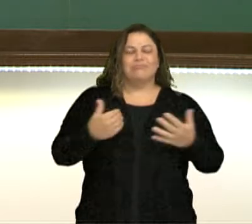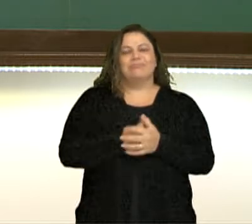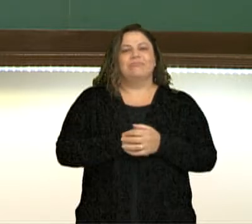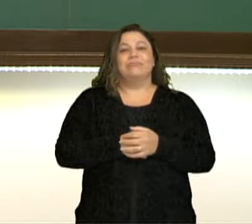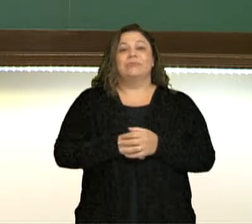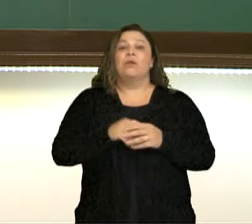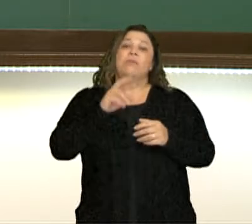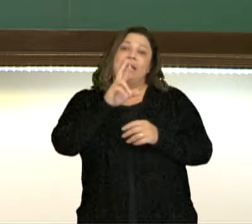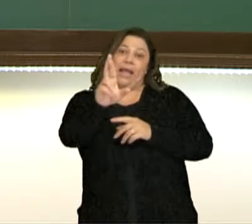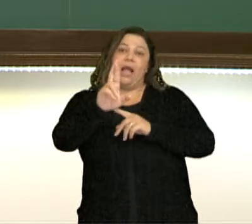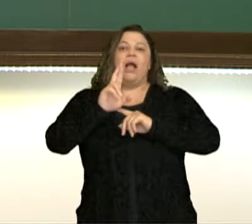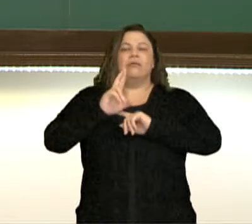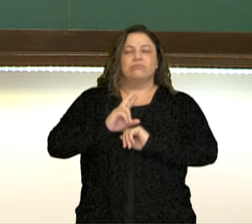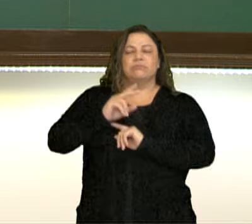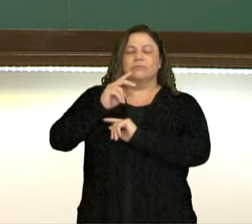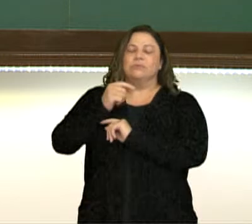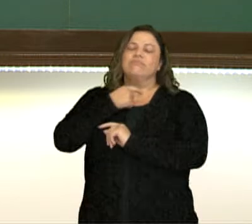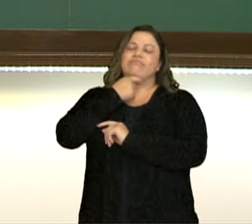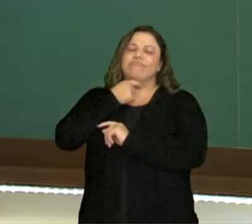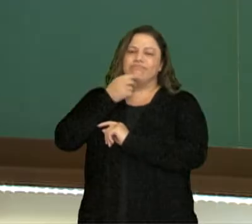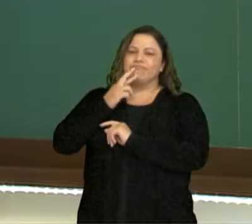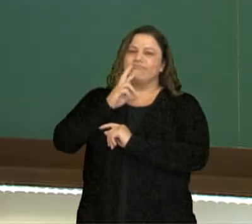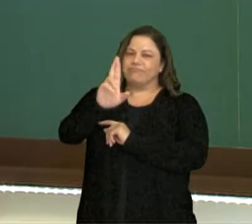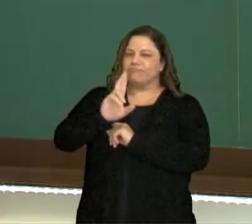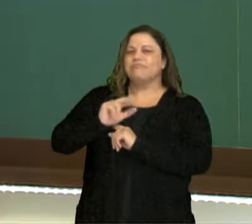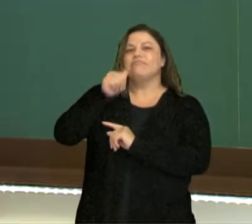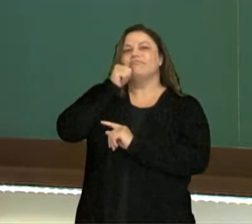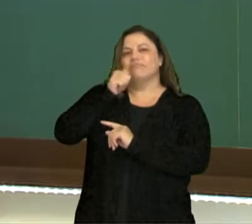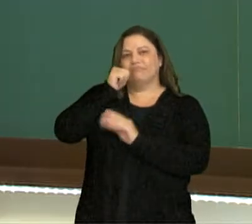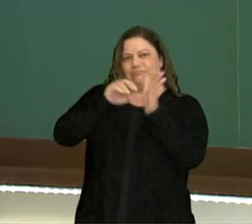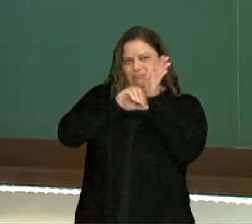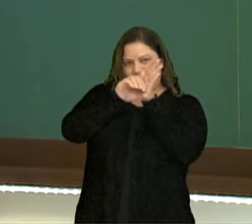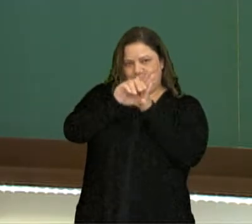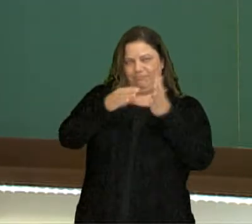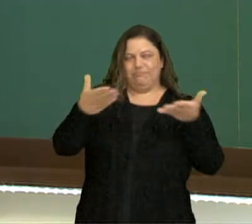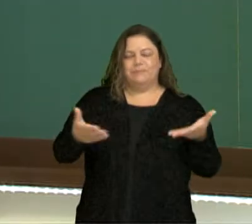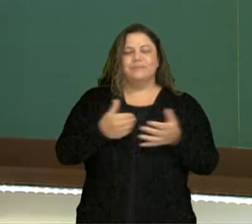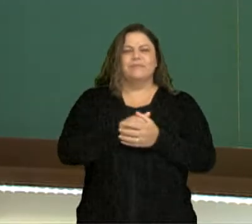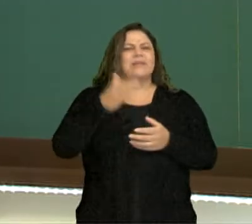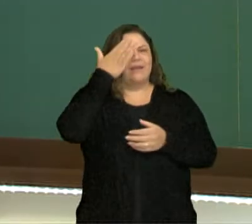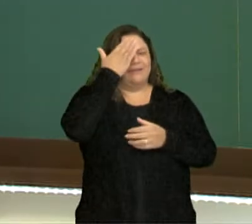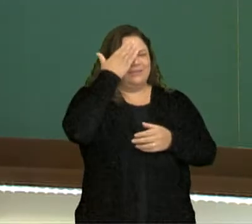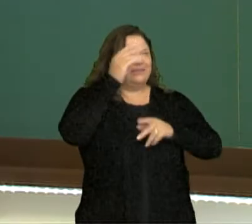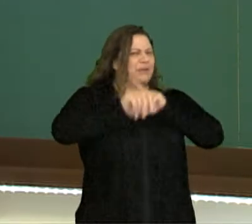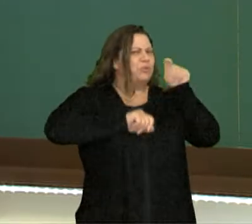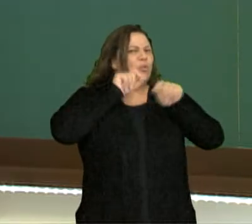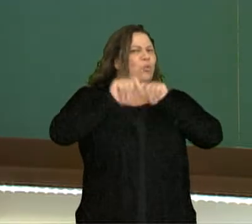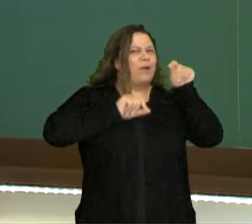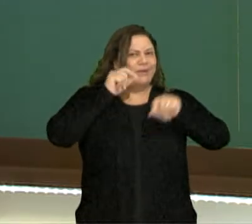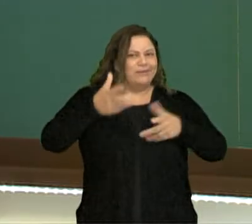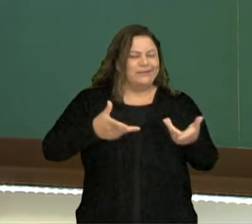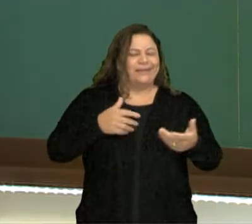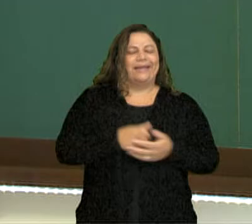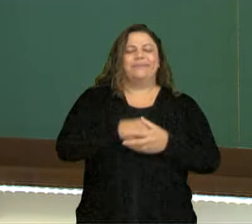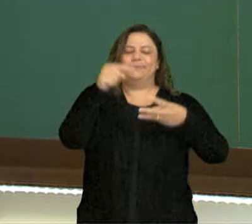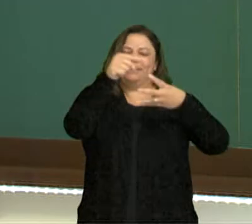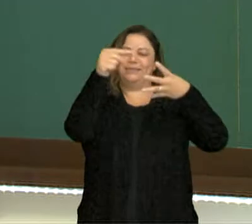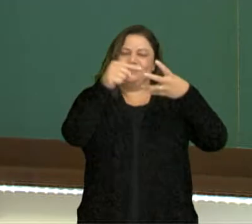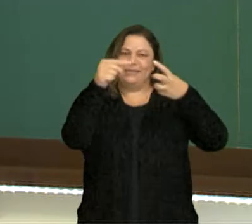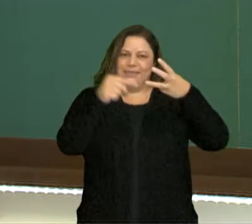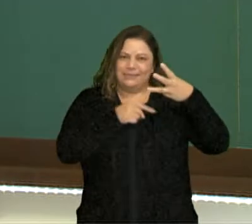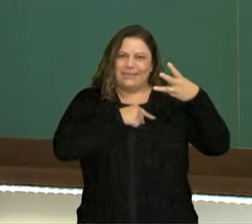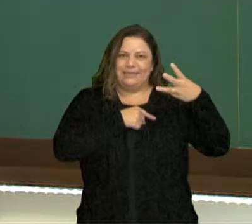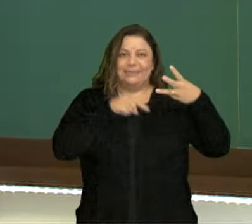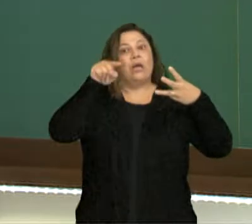responde é mulher. Mas vamos lá. Sabe qual é o número populacional do Brasil, do estado do Paraná e da cidade em que você reside? Agora vocês vão ver onde